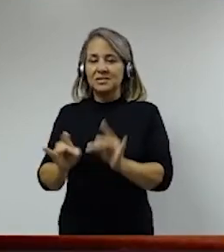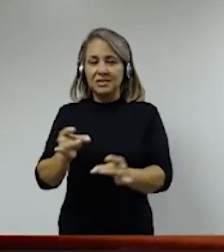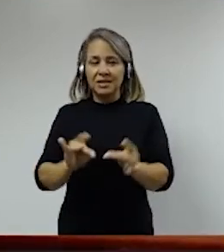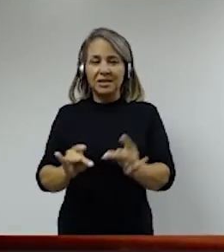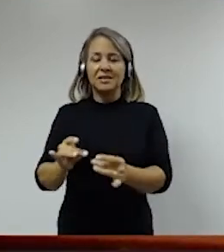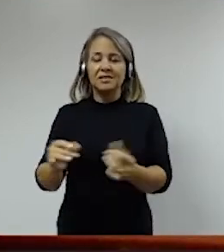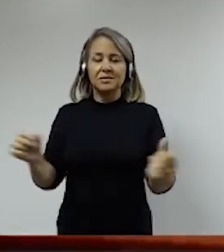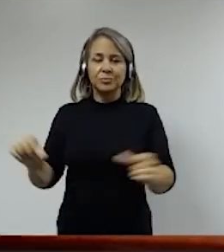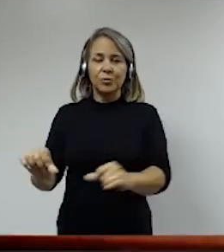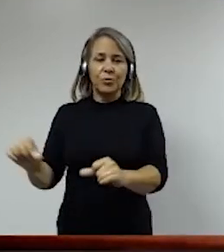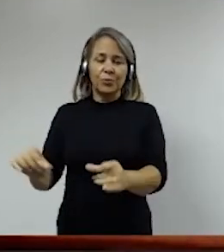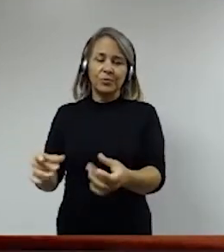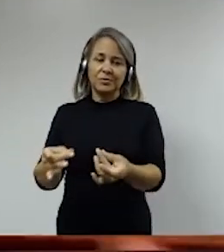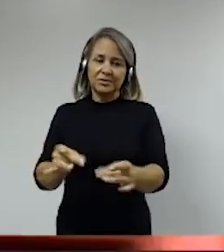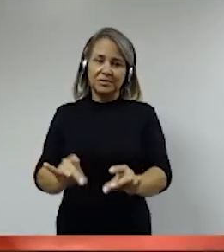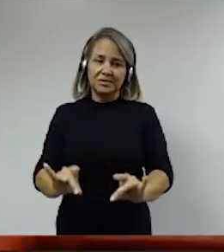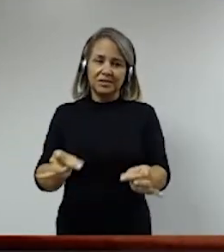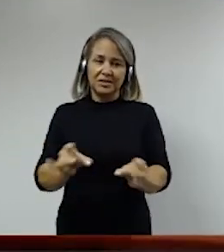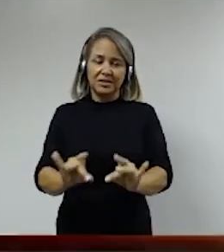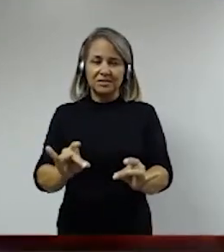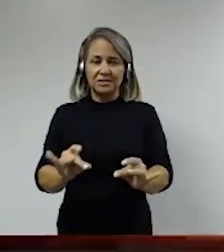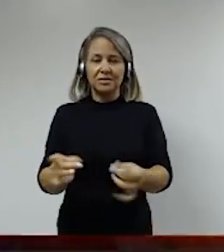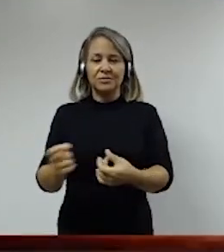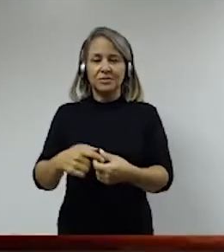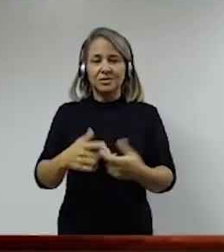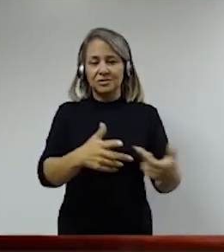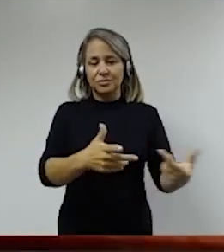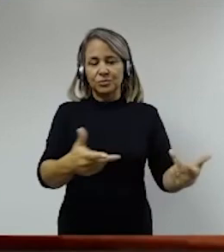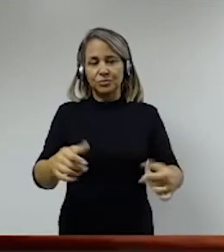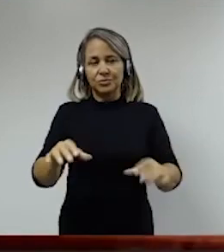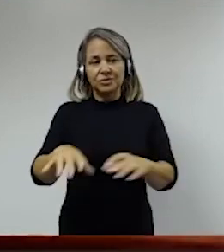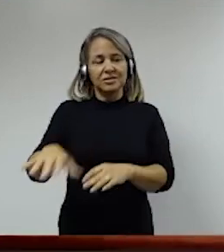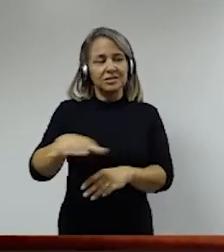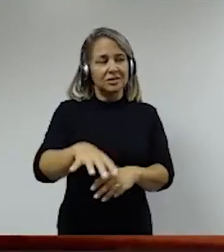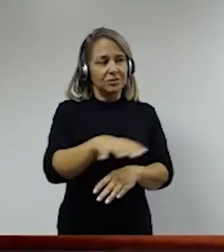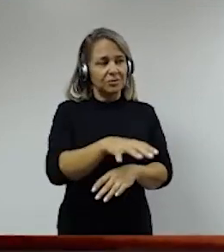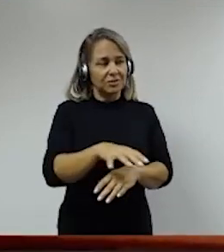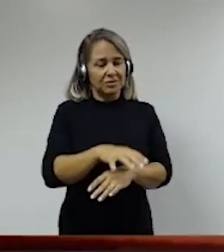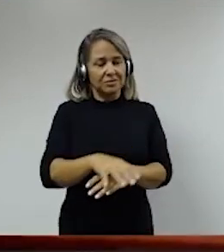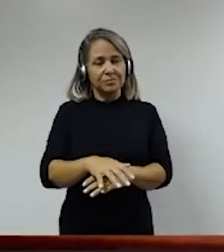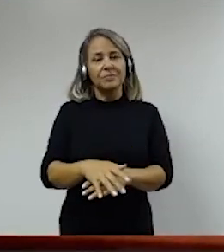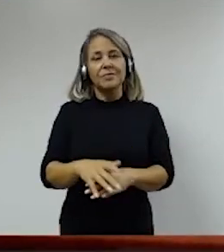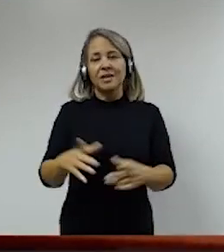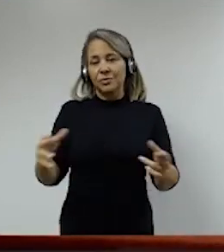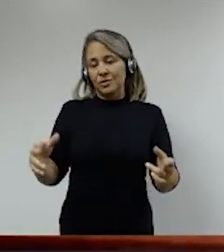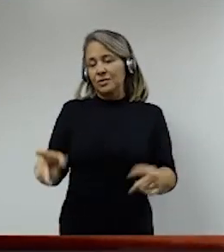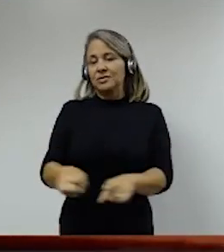muito a nossa retomada de todos os setores, e não seria diferente no caso da cultura. Obrigado.